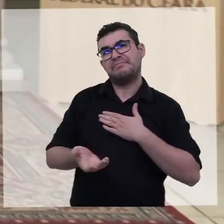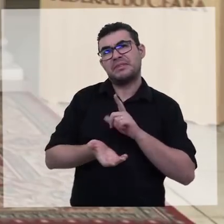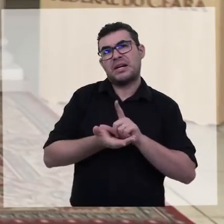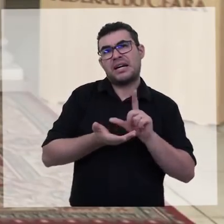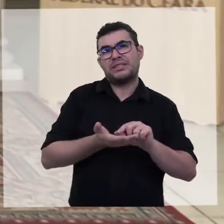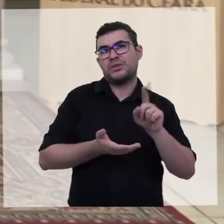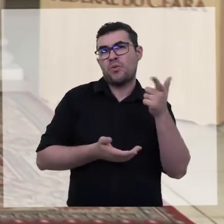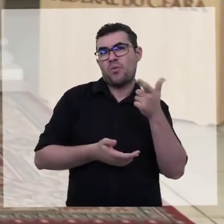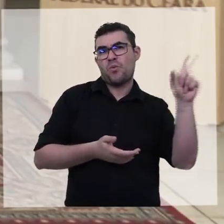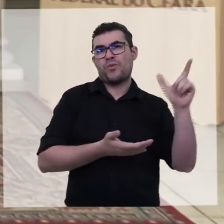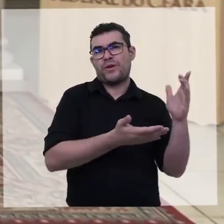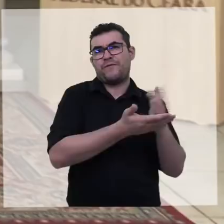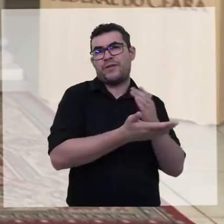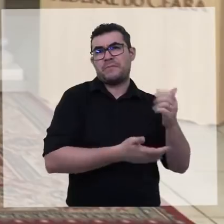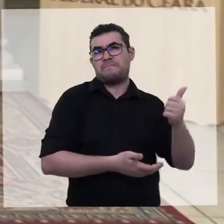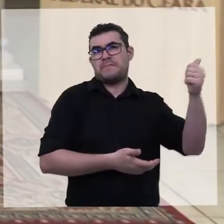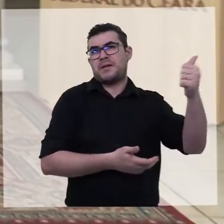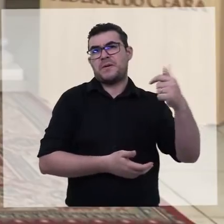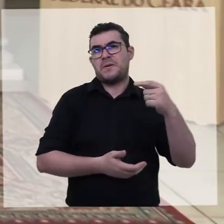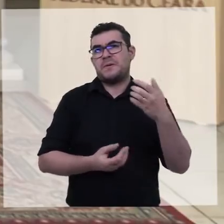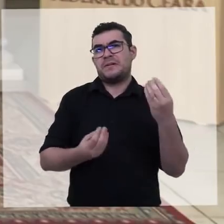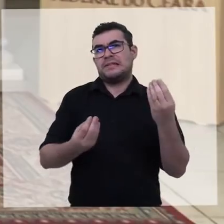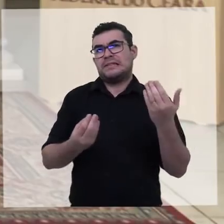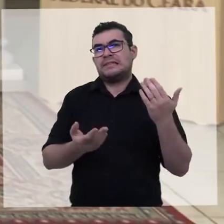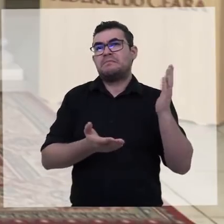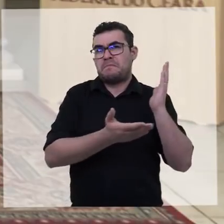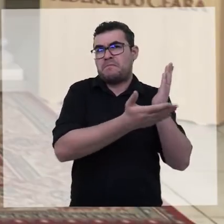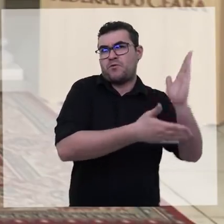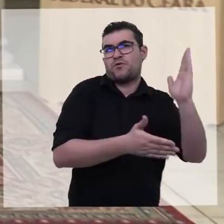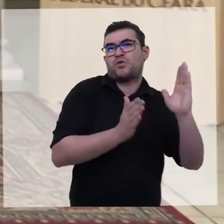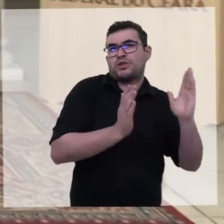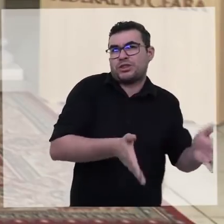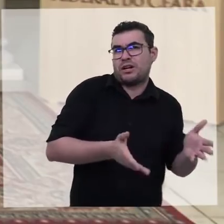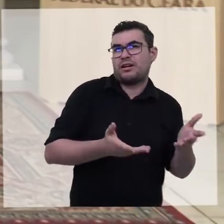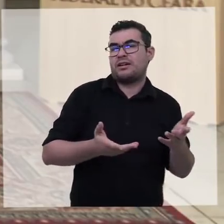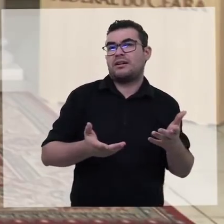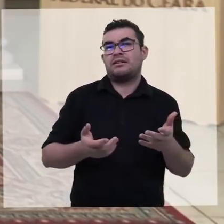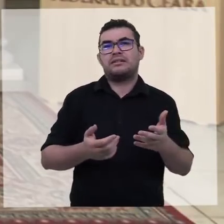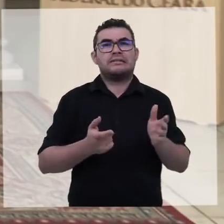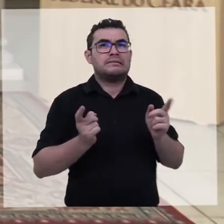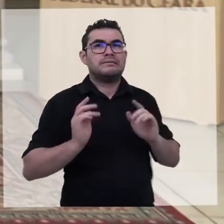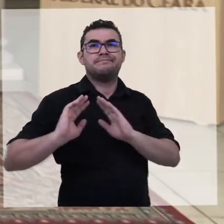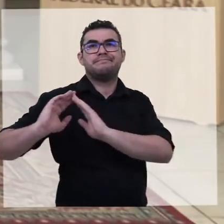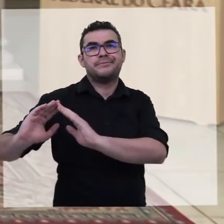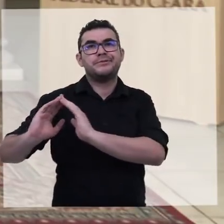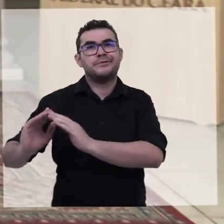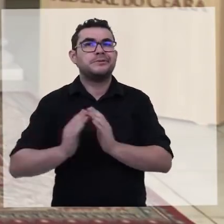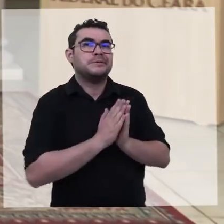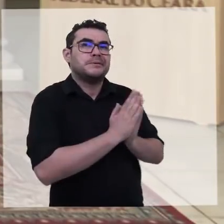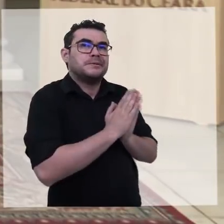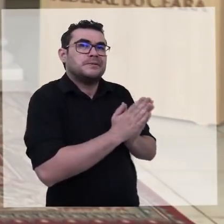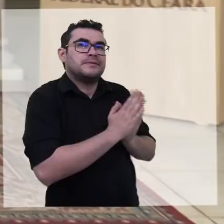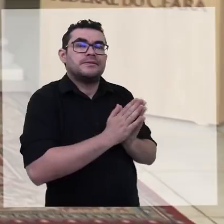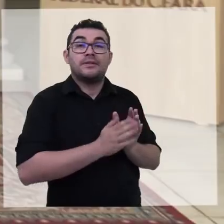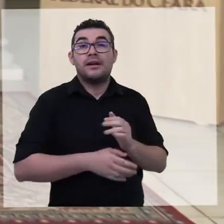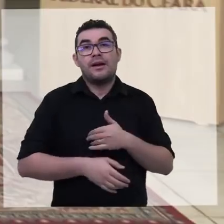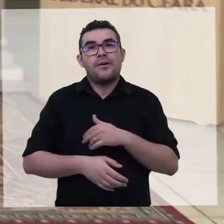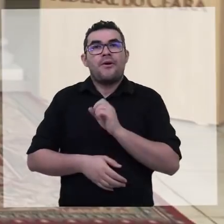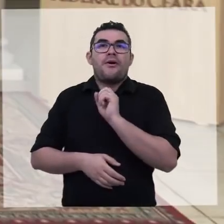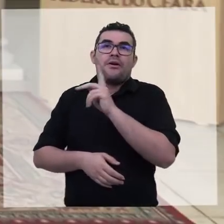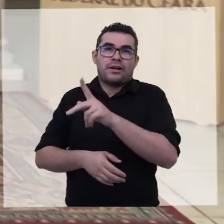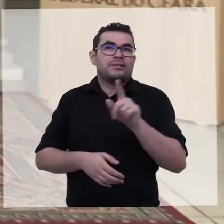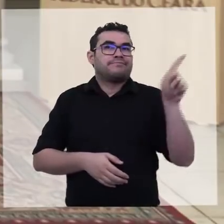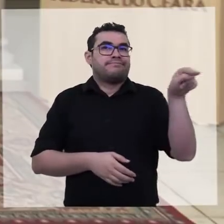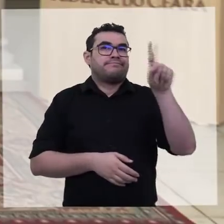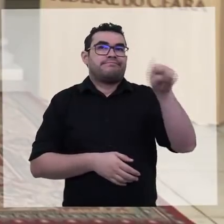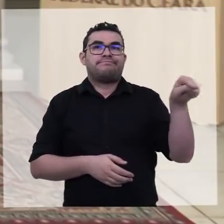melhor. E ele terminou me convencendo a tirar. Eu disse, rapaz, mas fiz. E